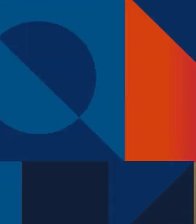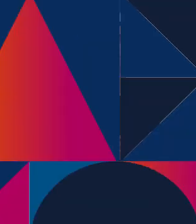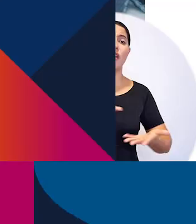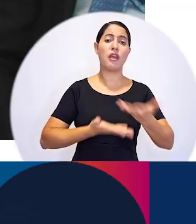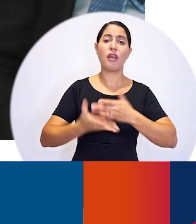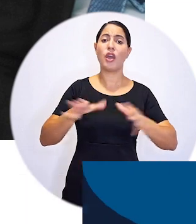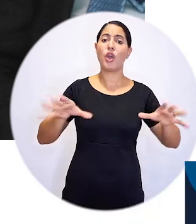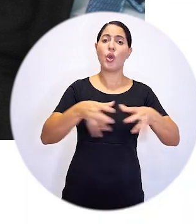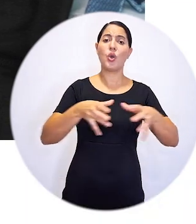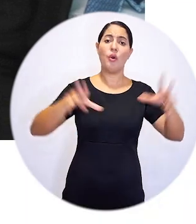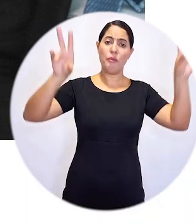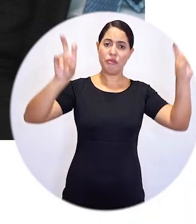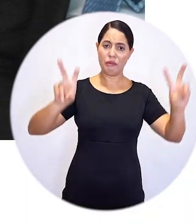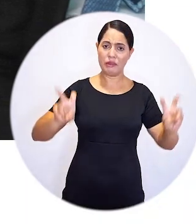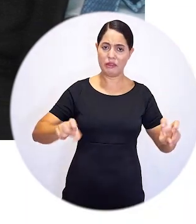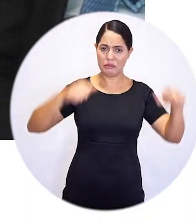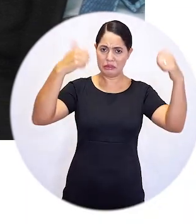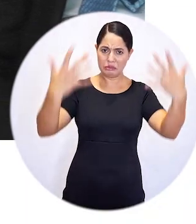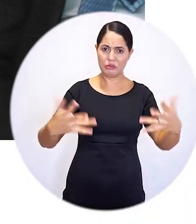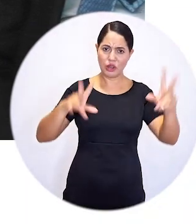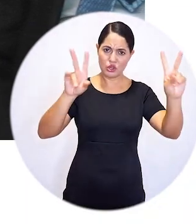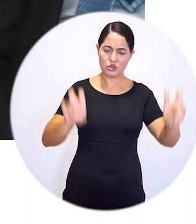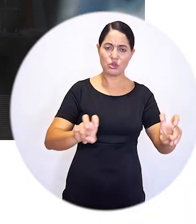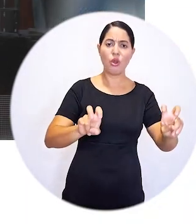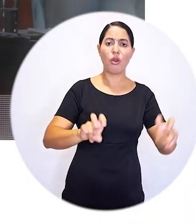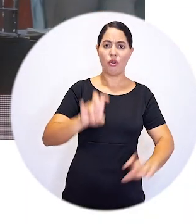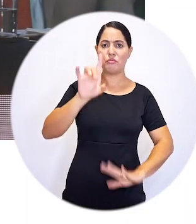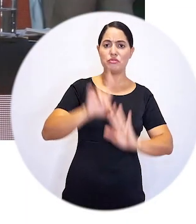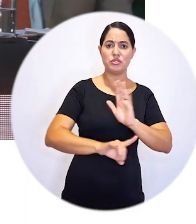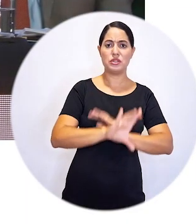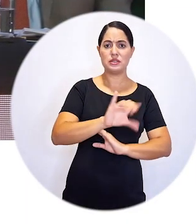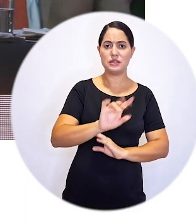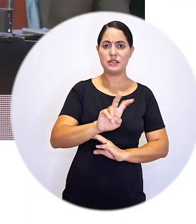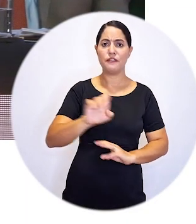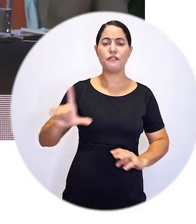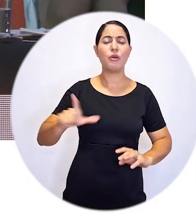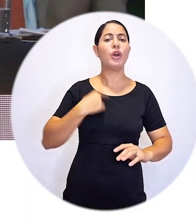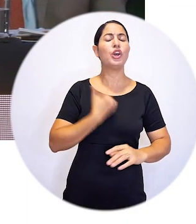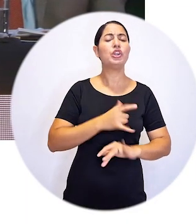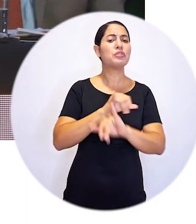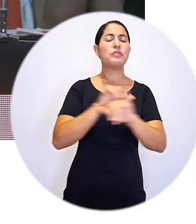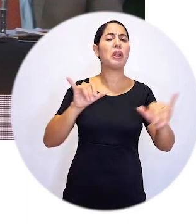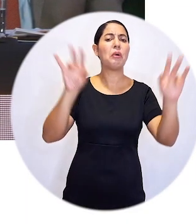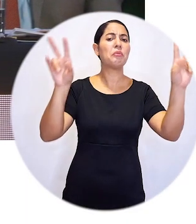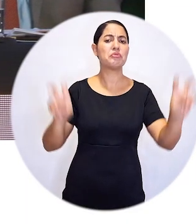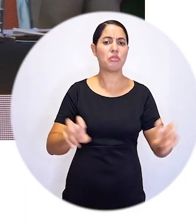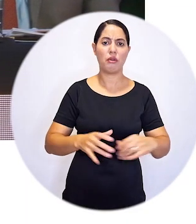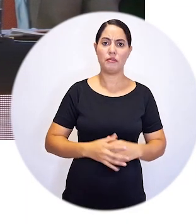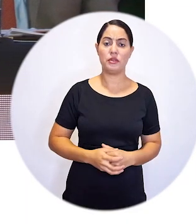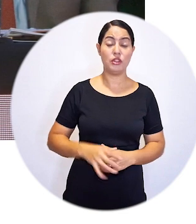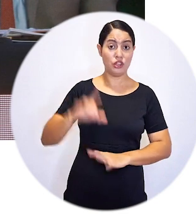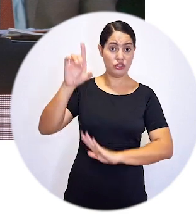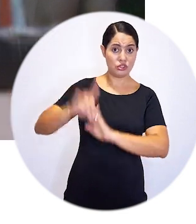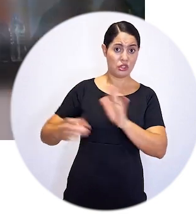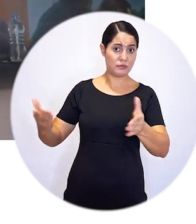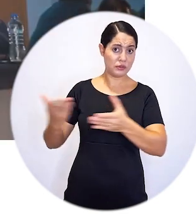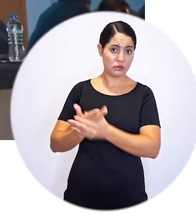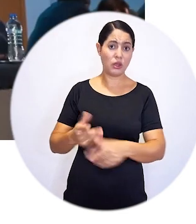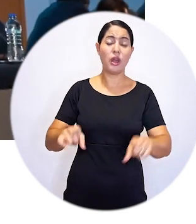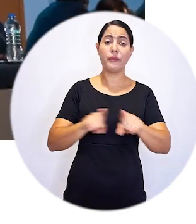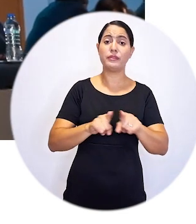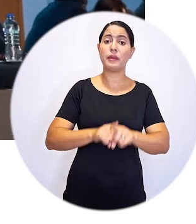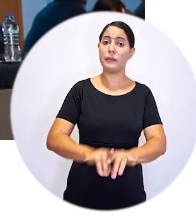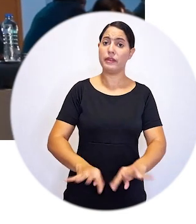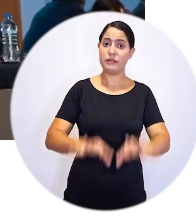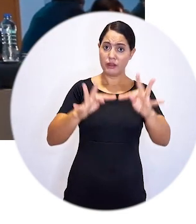nosso país para tratar do tema. E na abordagem que fizemos, tratamos das prerrogativas profissionais, o avanço da tecnologia, a